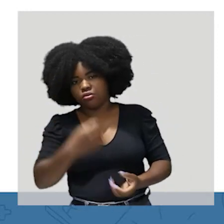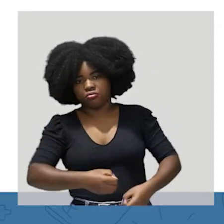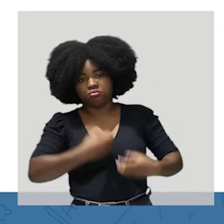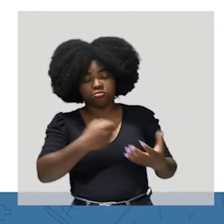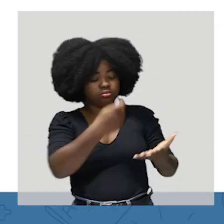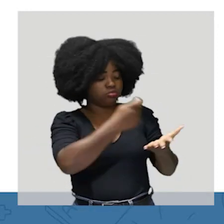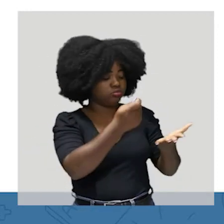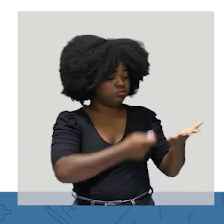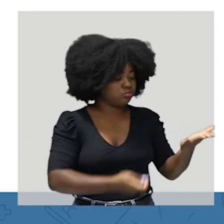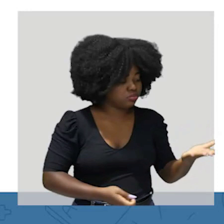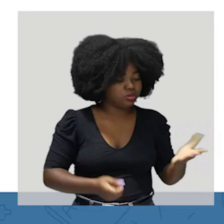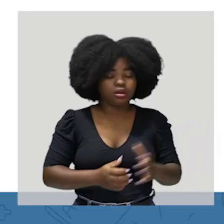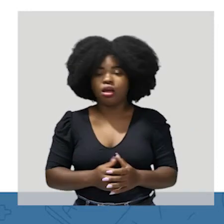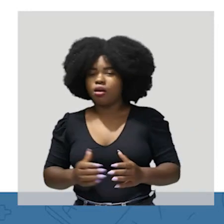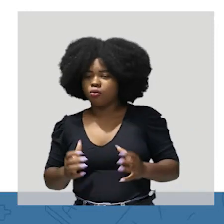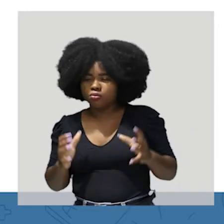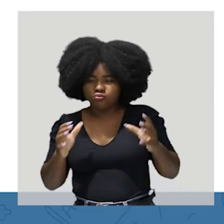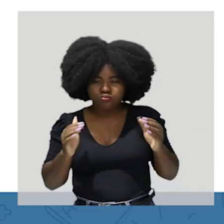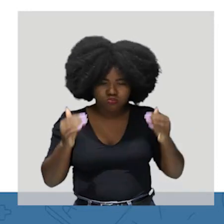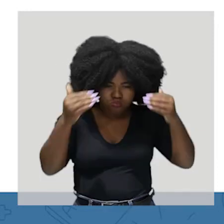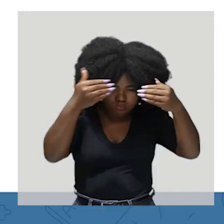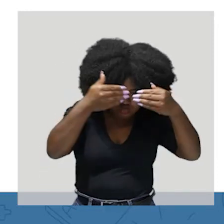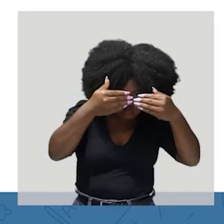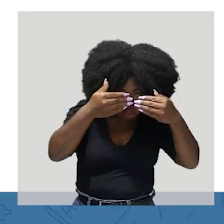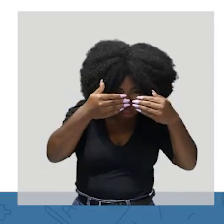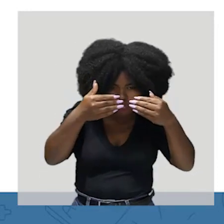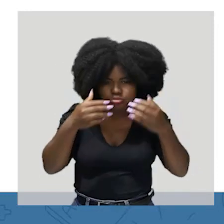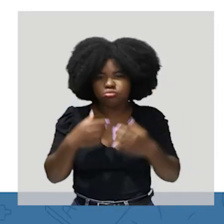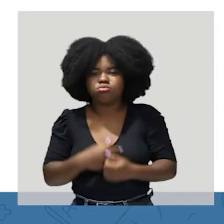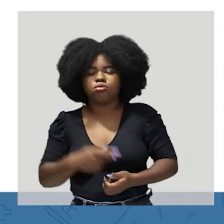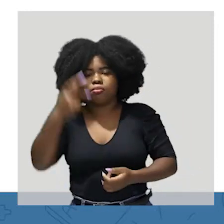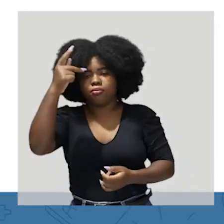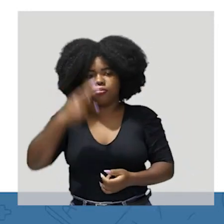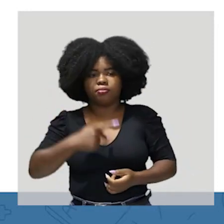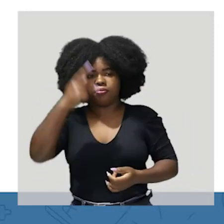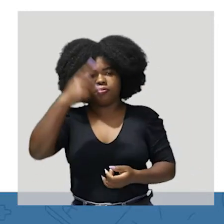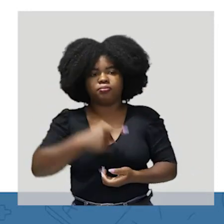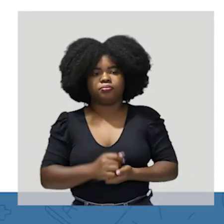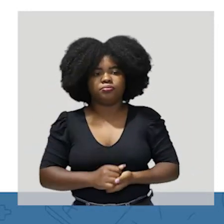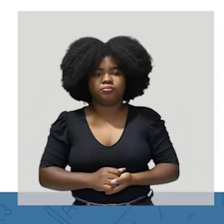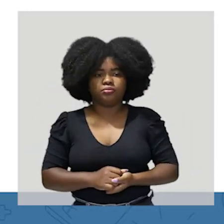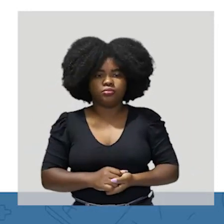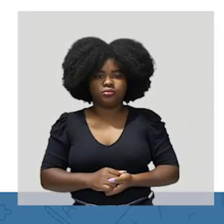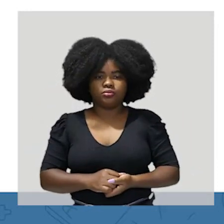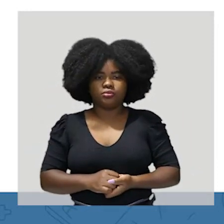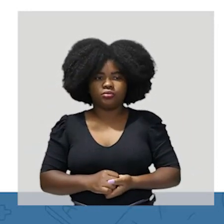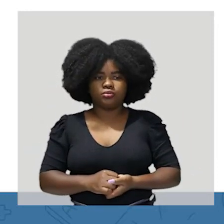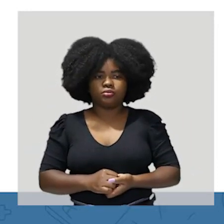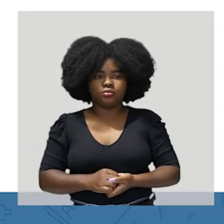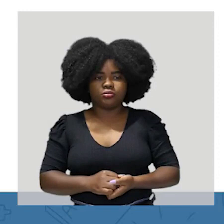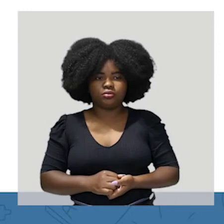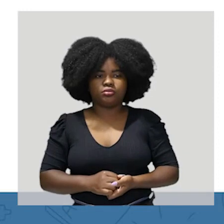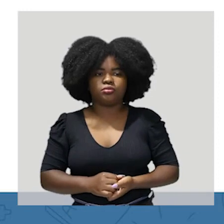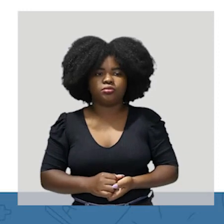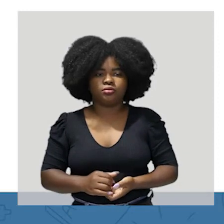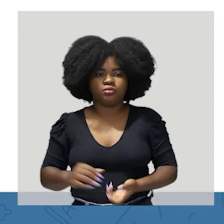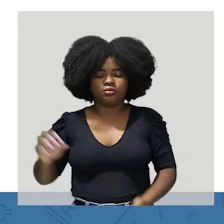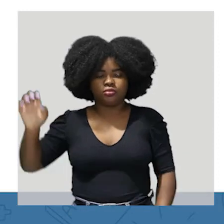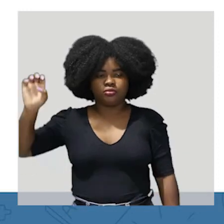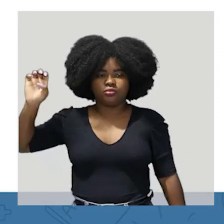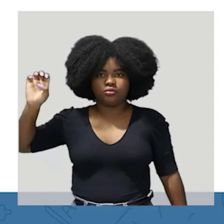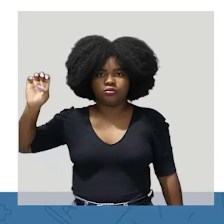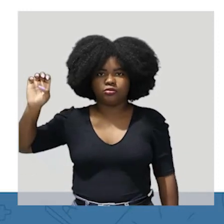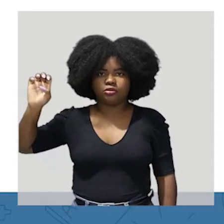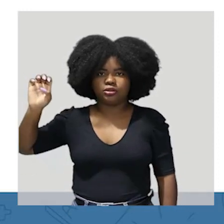ou seja fechado né sabe o que que é um ponto hermético aquele que não tem você fecha não tem África do vácuo é isso e o letra